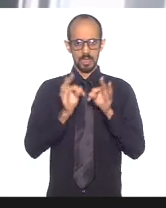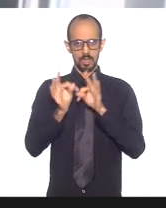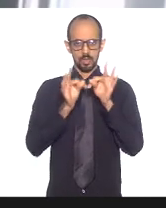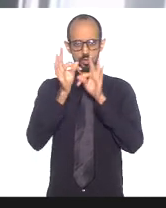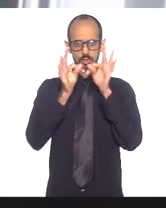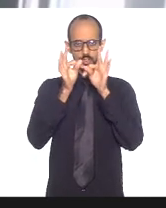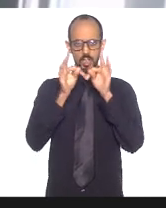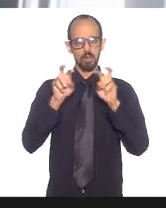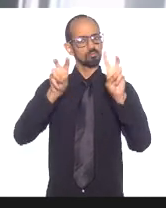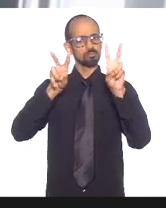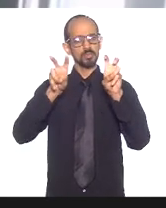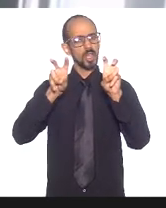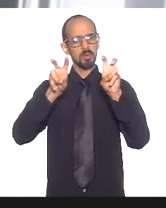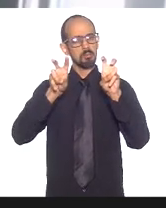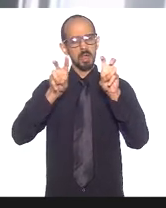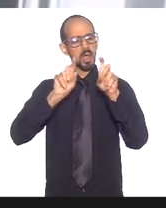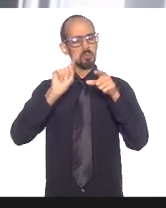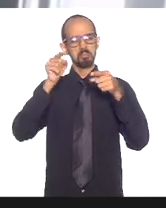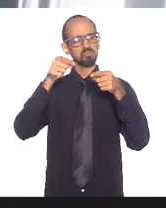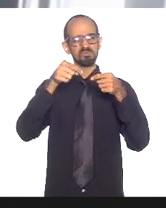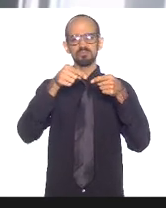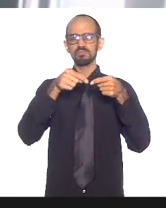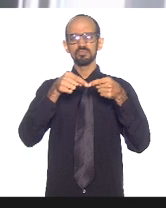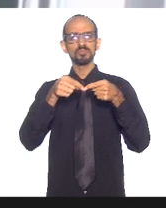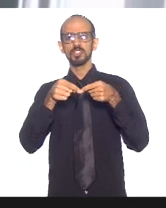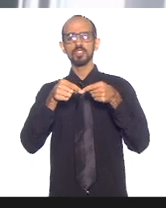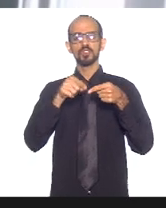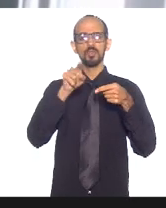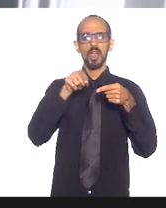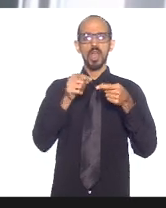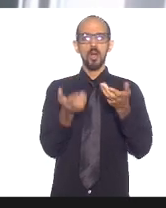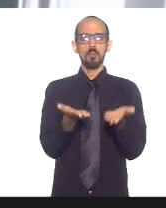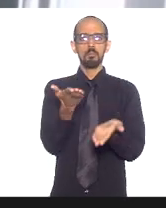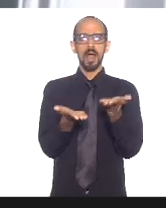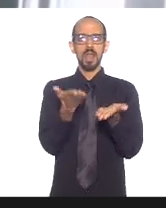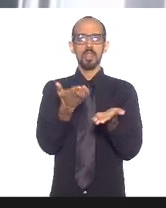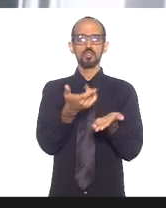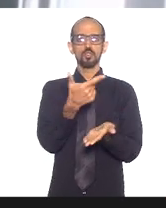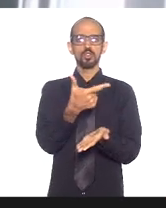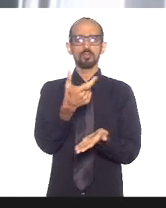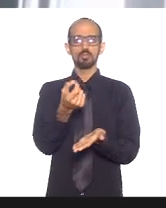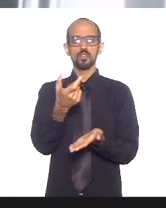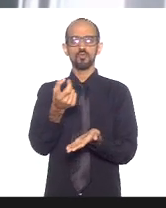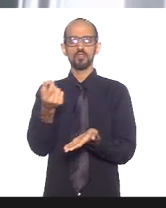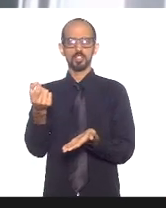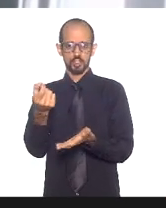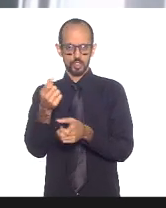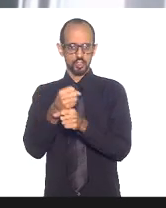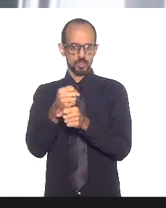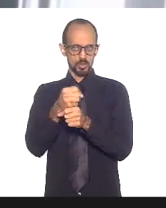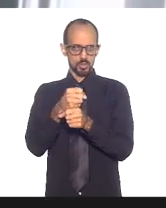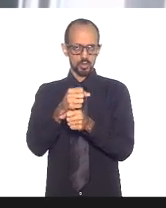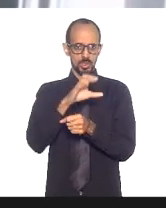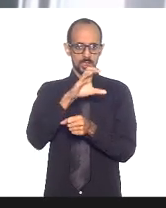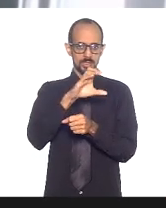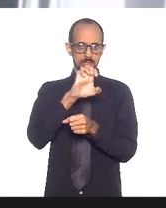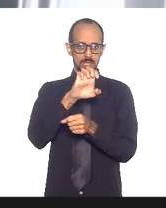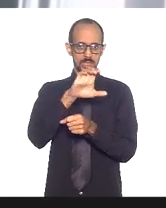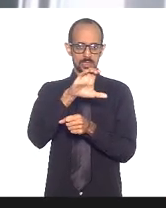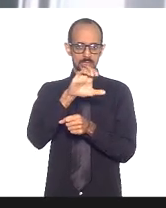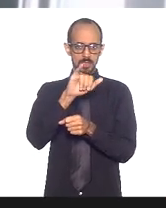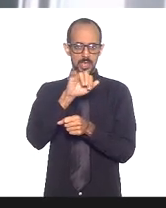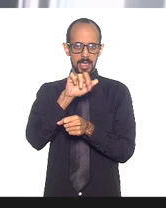como tema central um balanço do ano de 2020 relacionado à Fundação CCERJ e também as